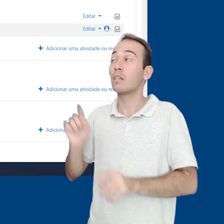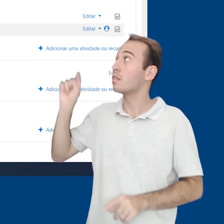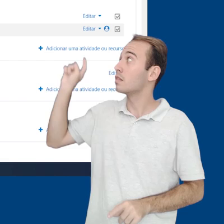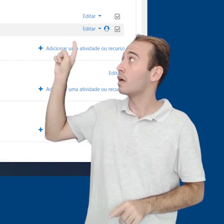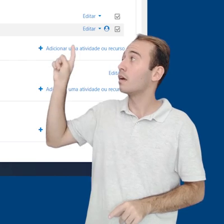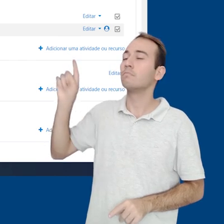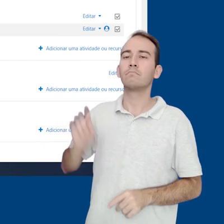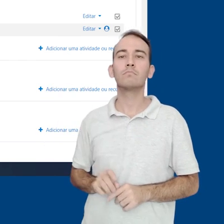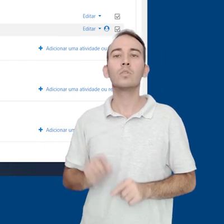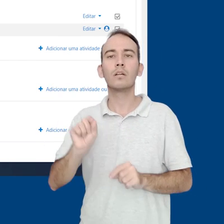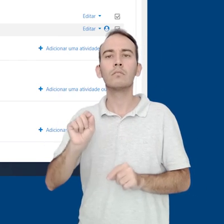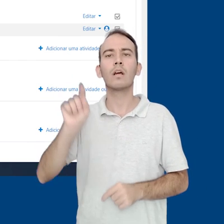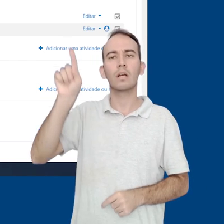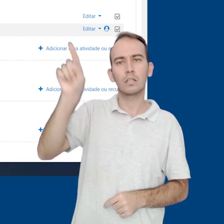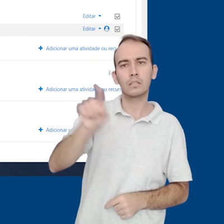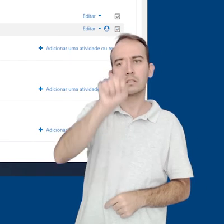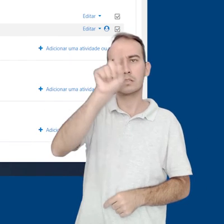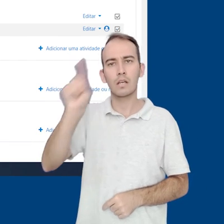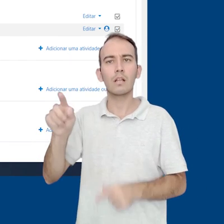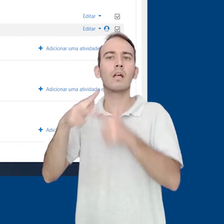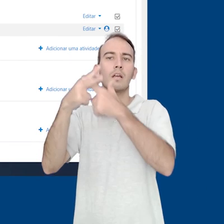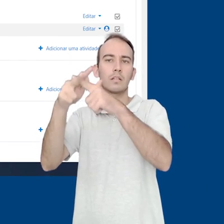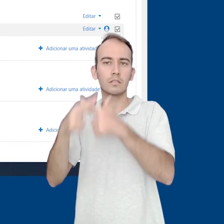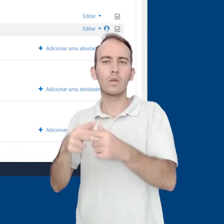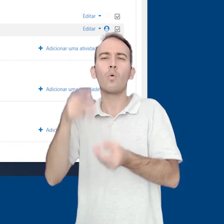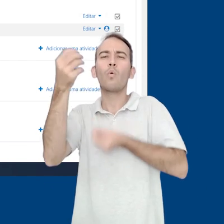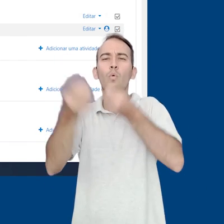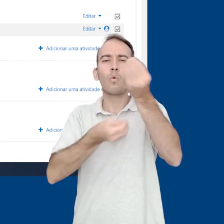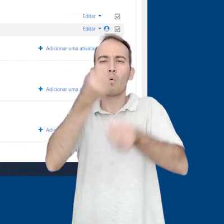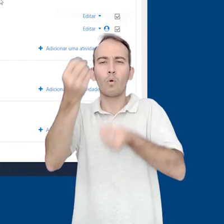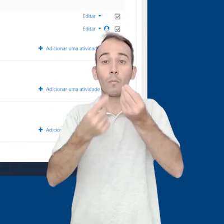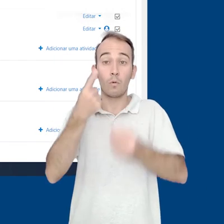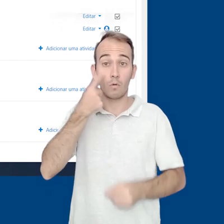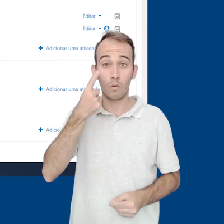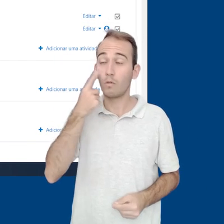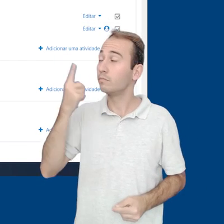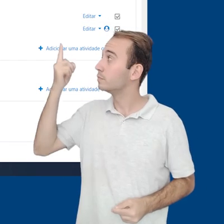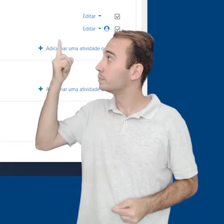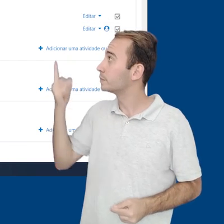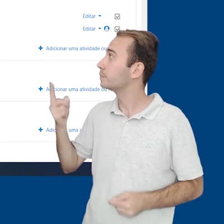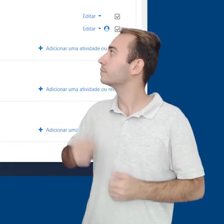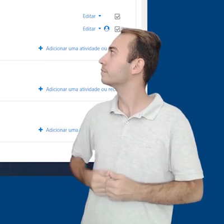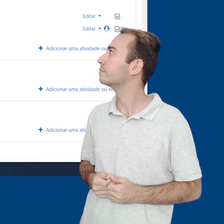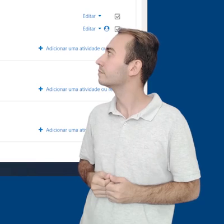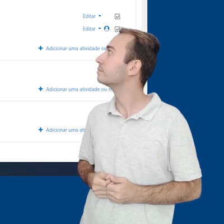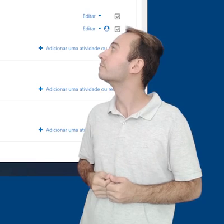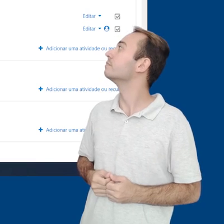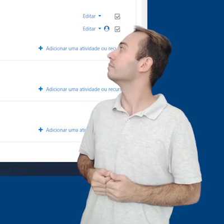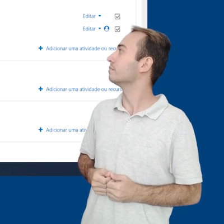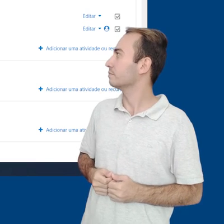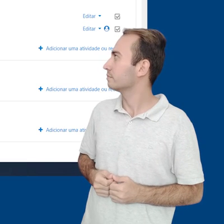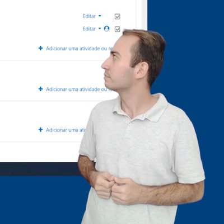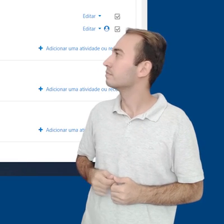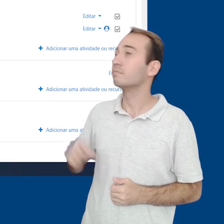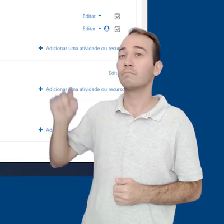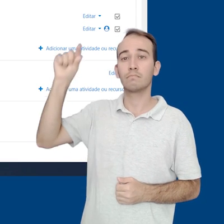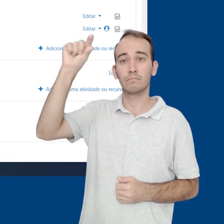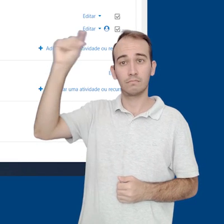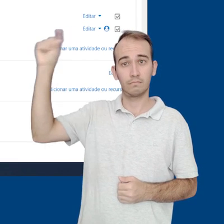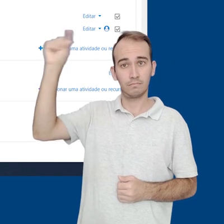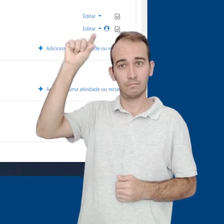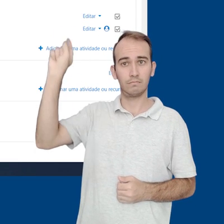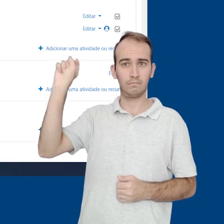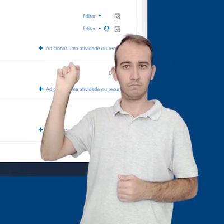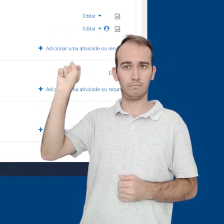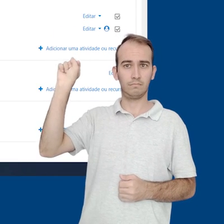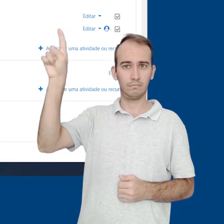o modo de edição. Como desativar o modo de edição? Eu posso clicar sobre o botão na parte superior à